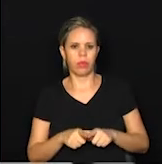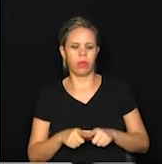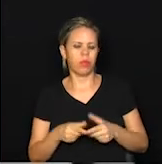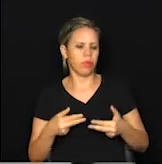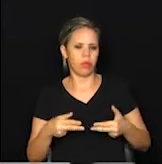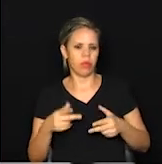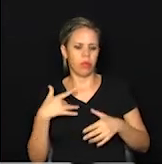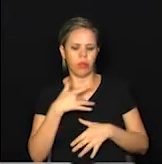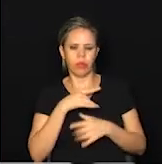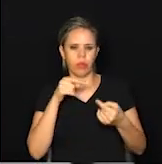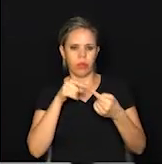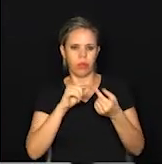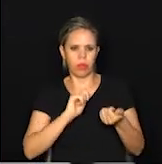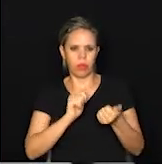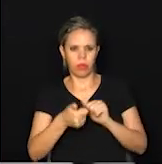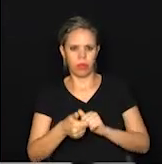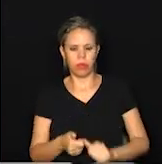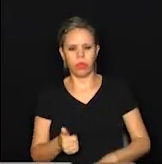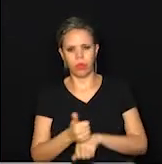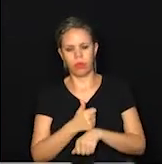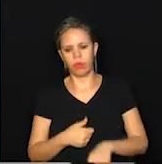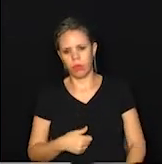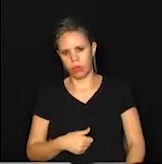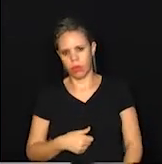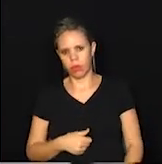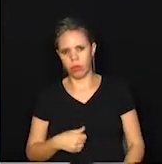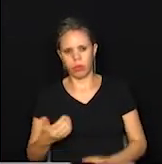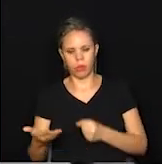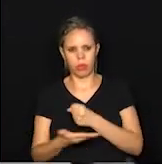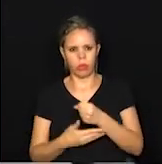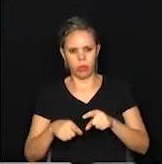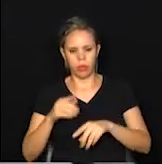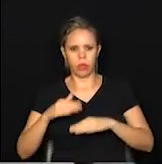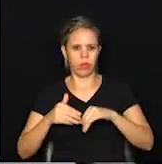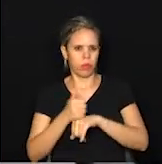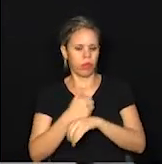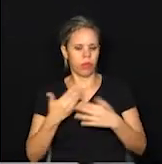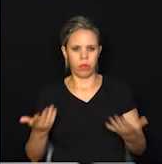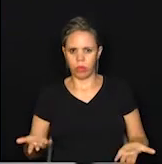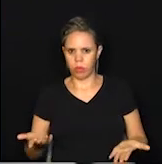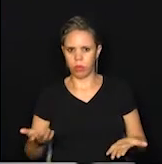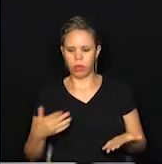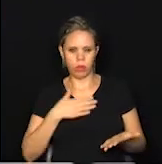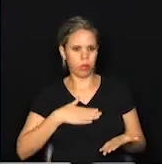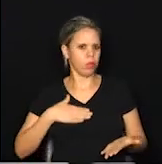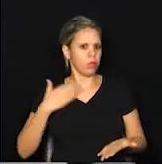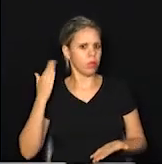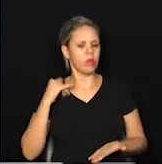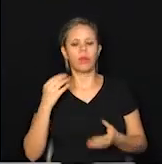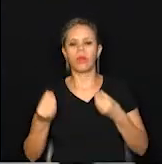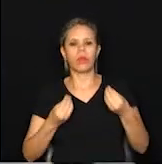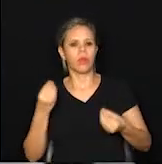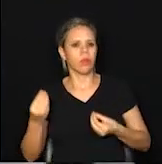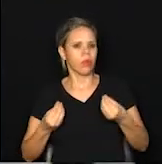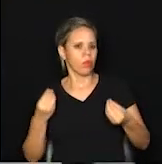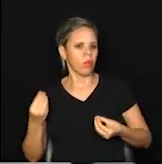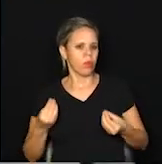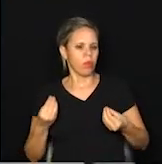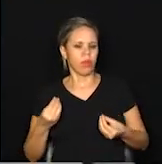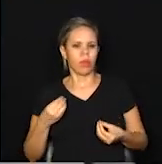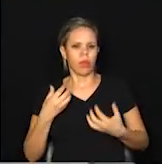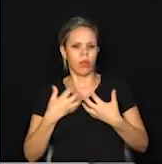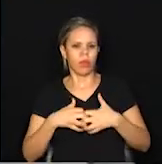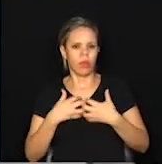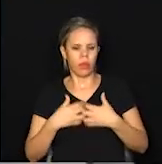relacionado à saúde dos atletas, tanto amador quanto profissional? Também gostaria de saber como é o funcionamento